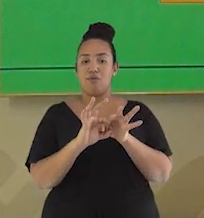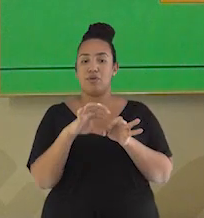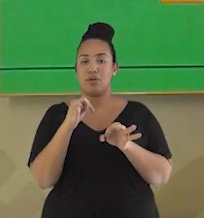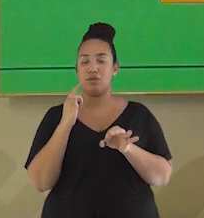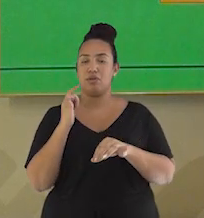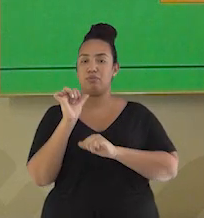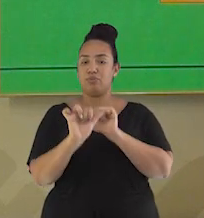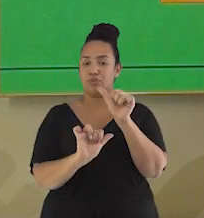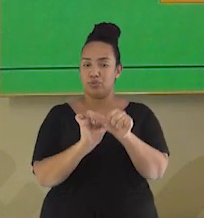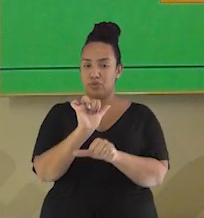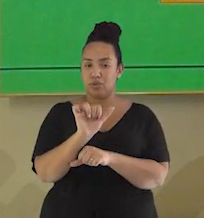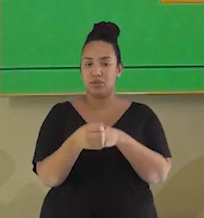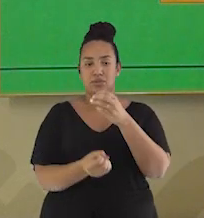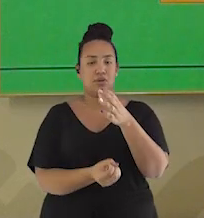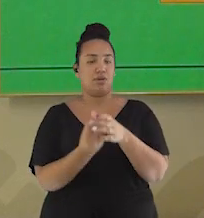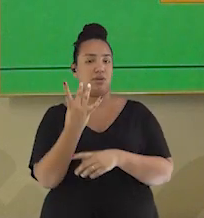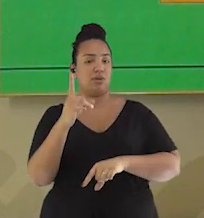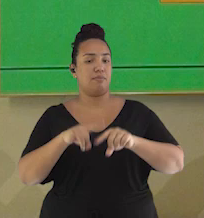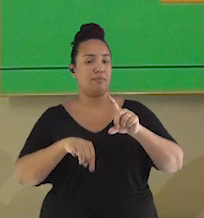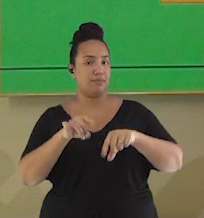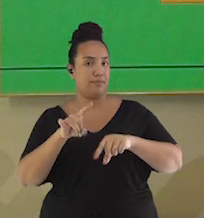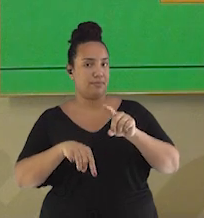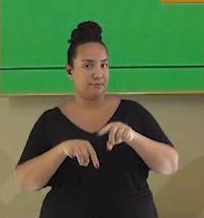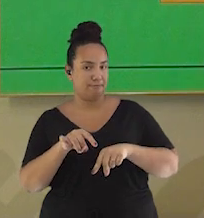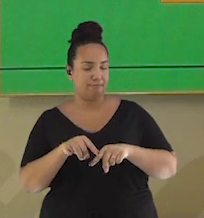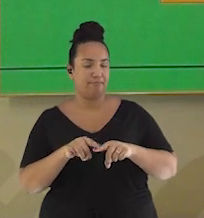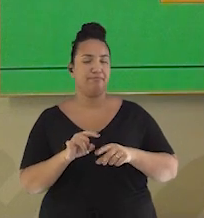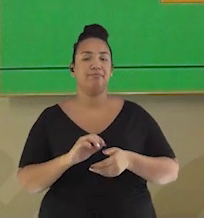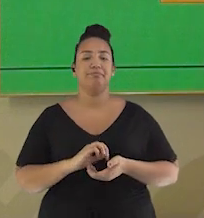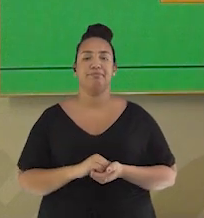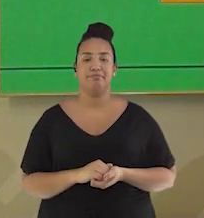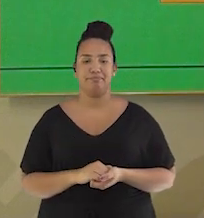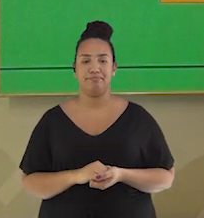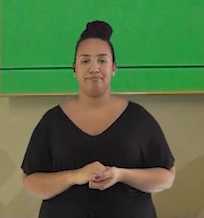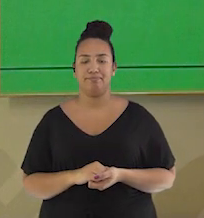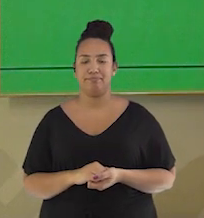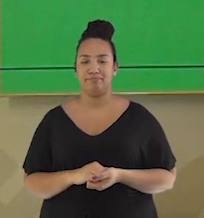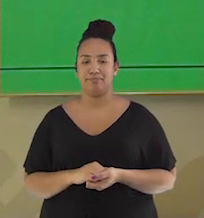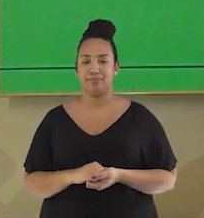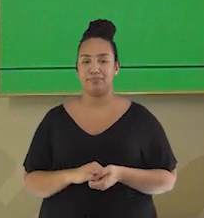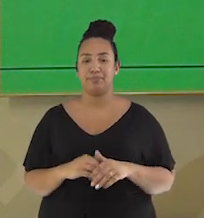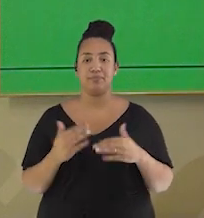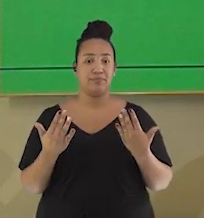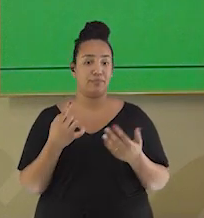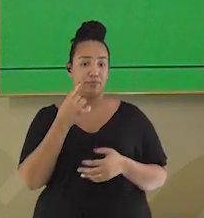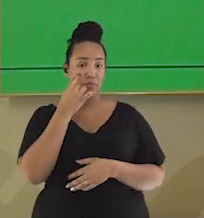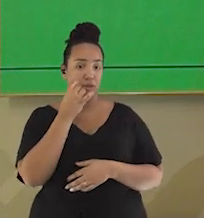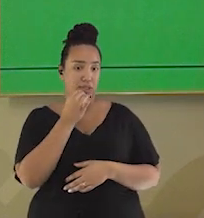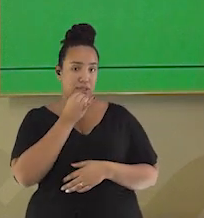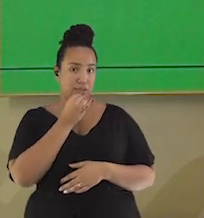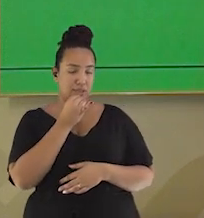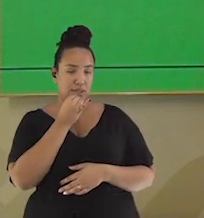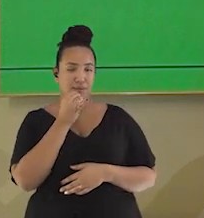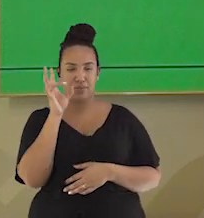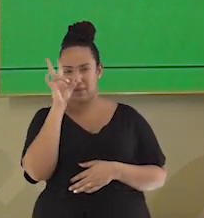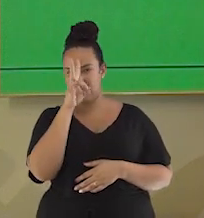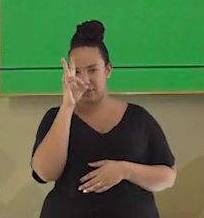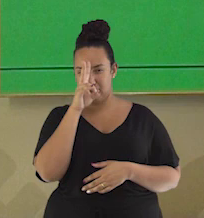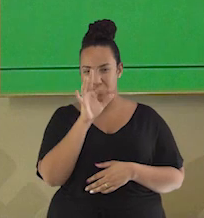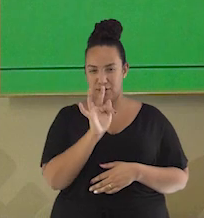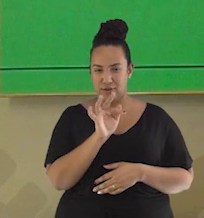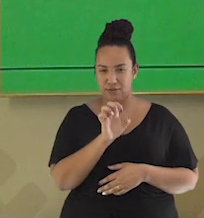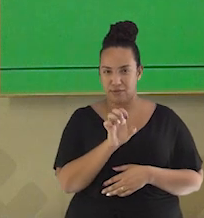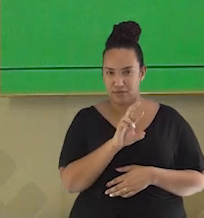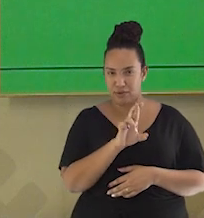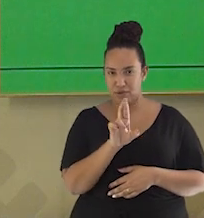por transformações que dão origem a um produto. E usando como exemplo o caso da ferrugem,